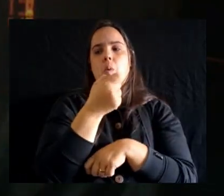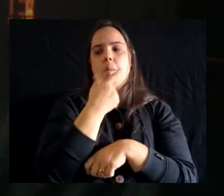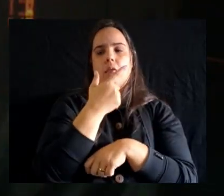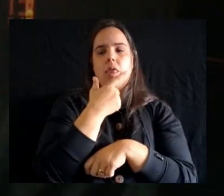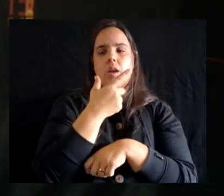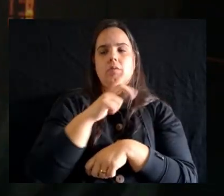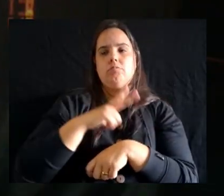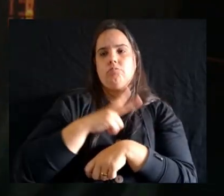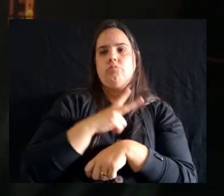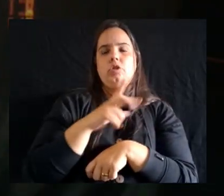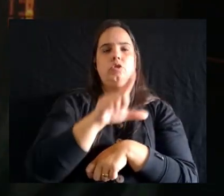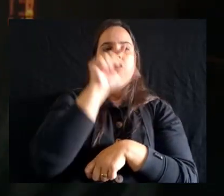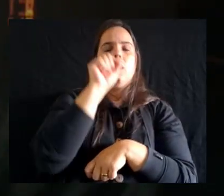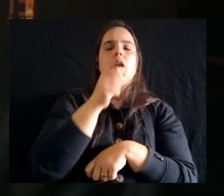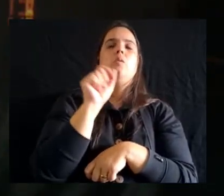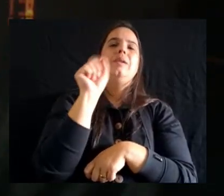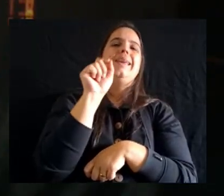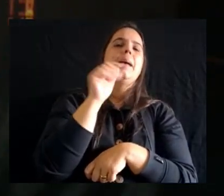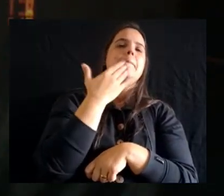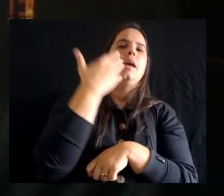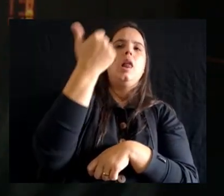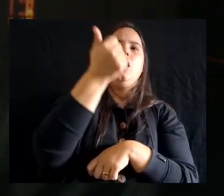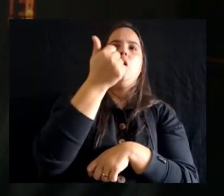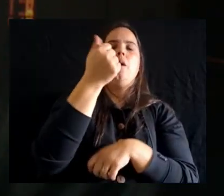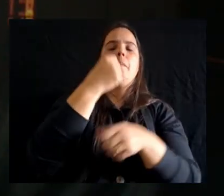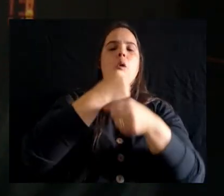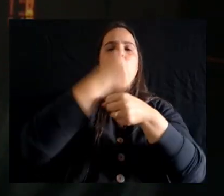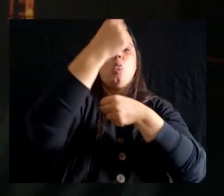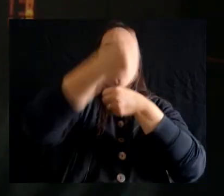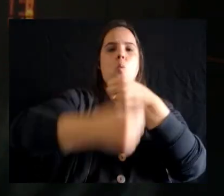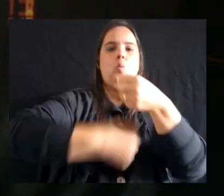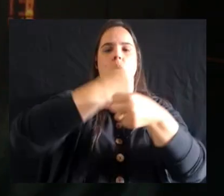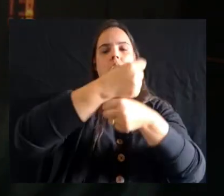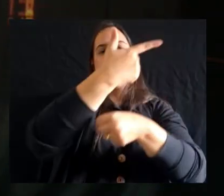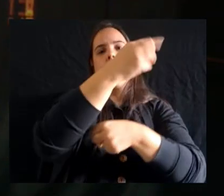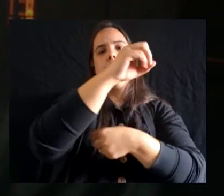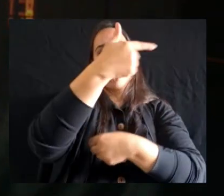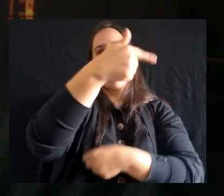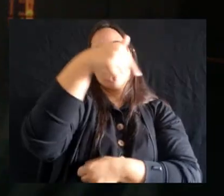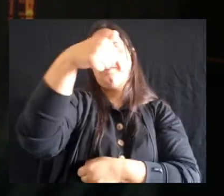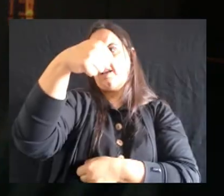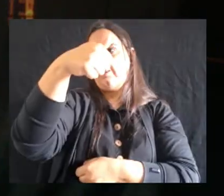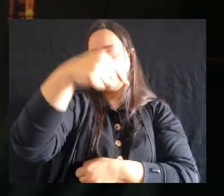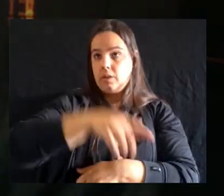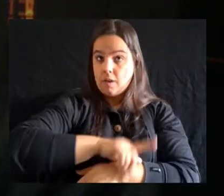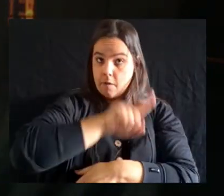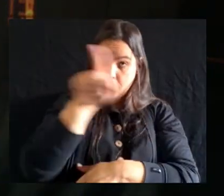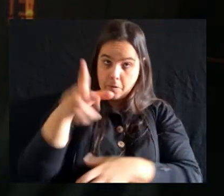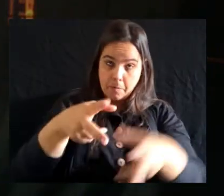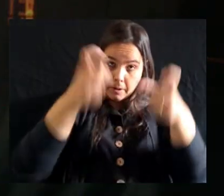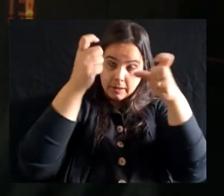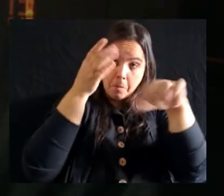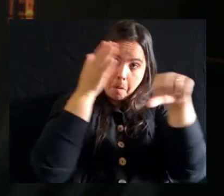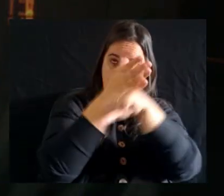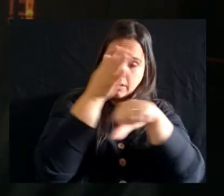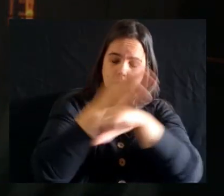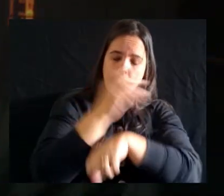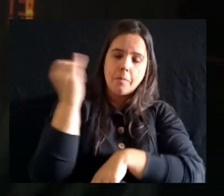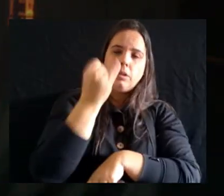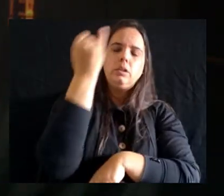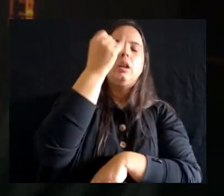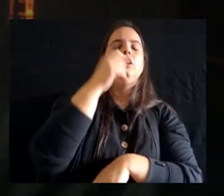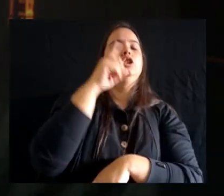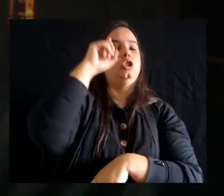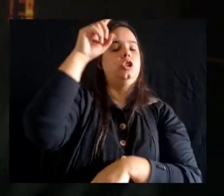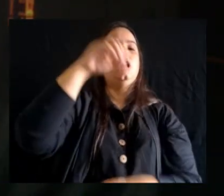de recurso para o ano de 2027. Tá vendo só como a sua participação é importante? Então não esqueça, dia 9, às 7